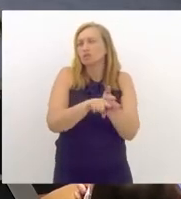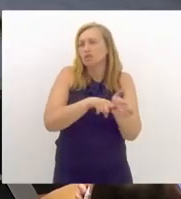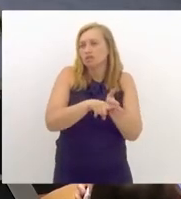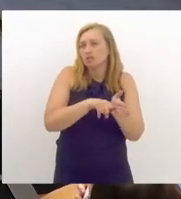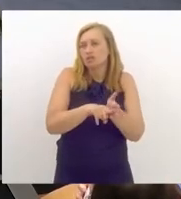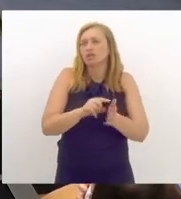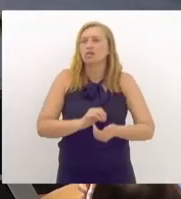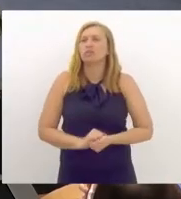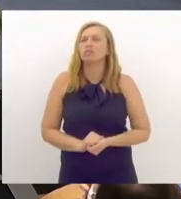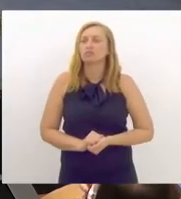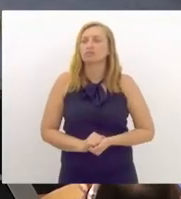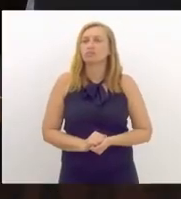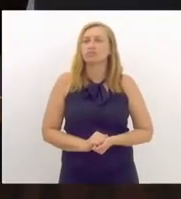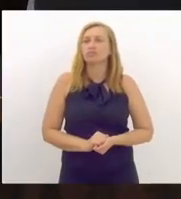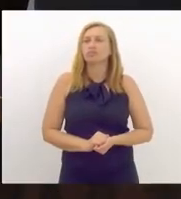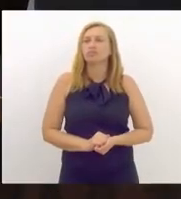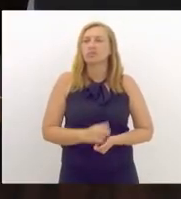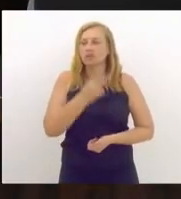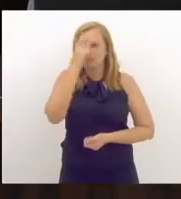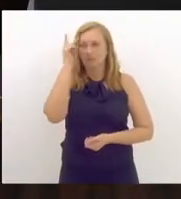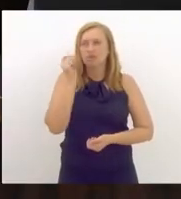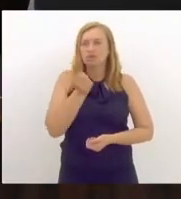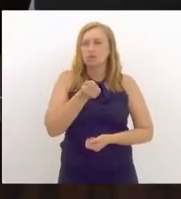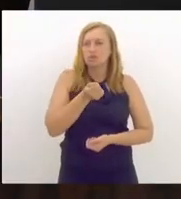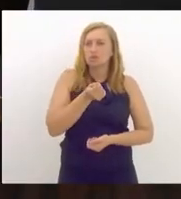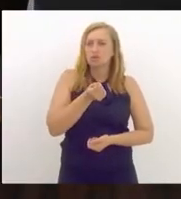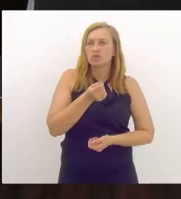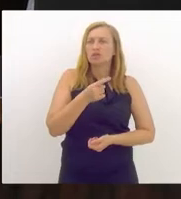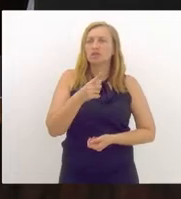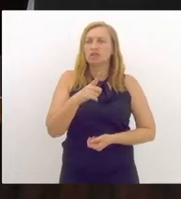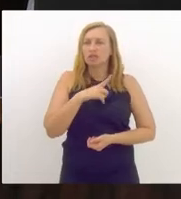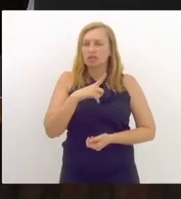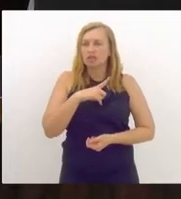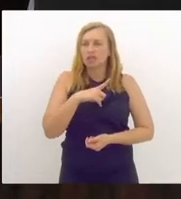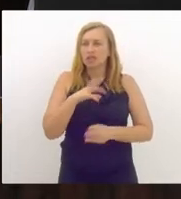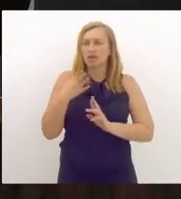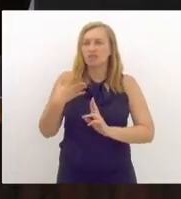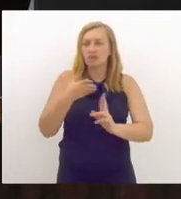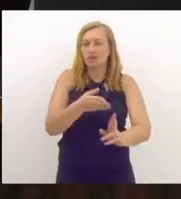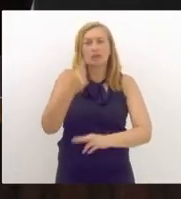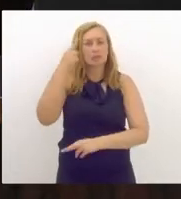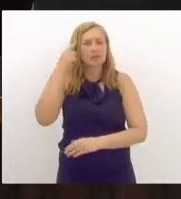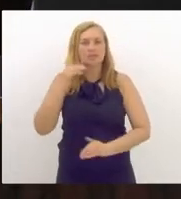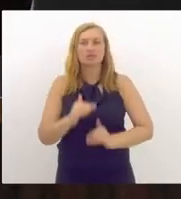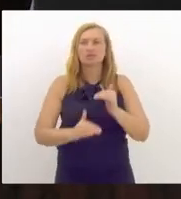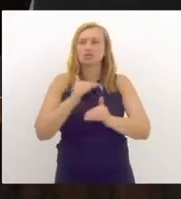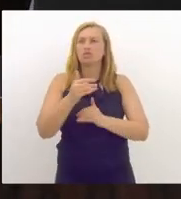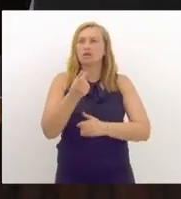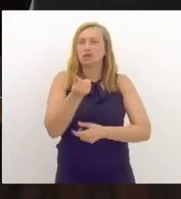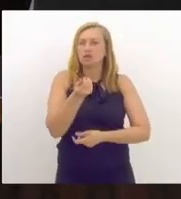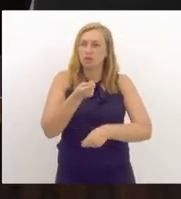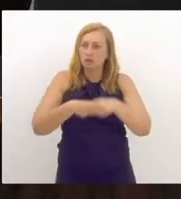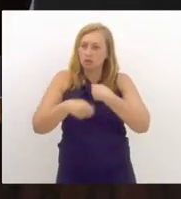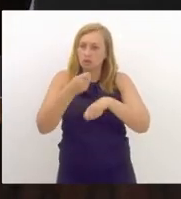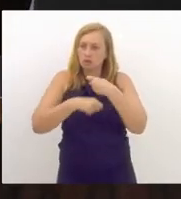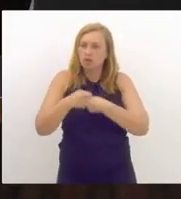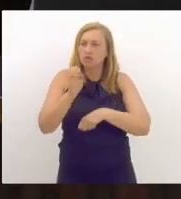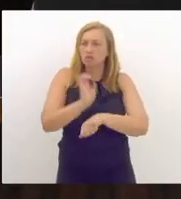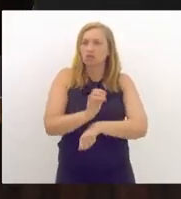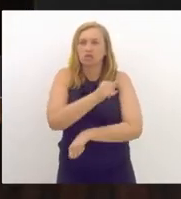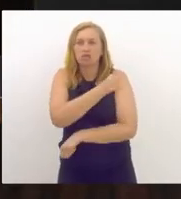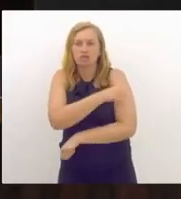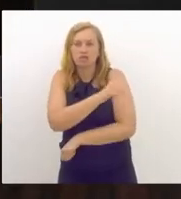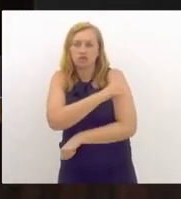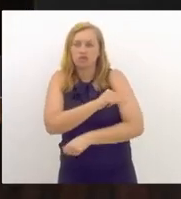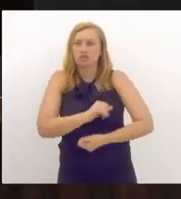e alguém que a gente tem muita referência em pensar o desenvolvimento econômico aqui do Estado do